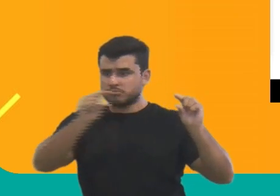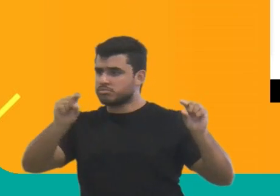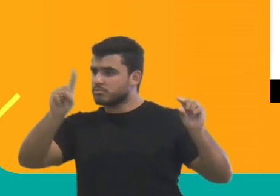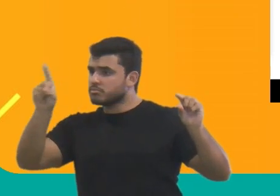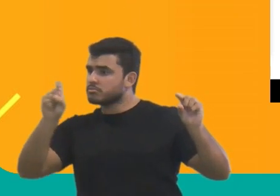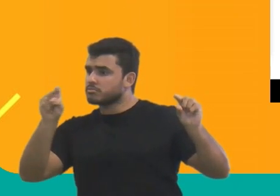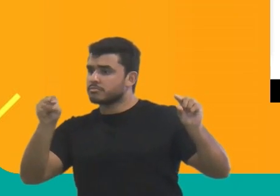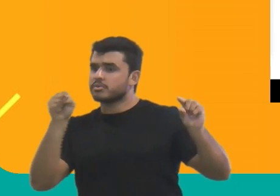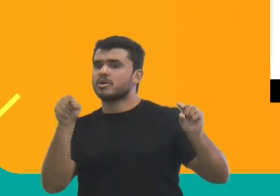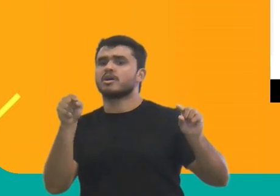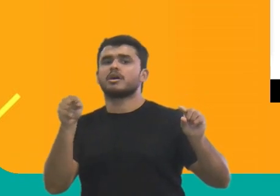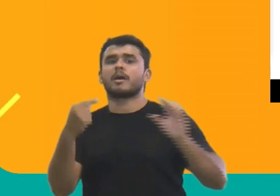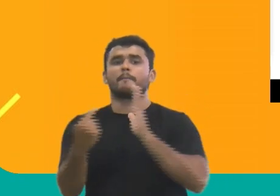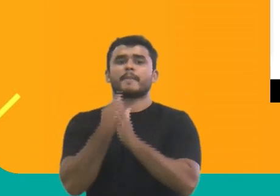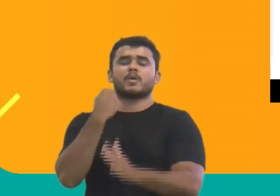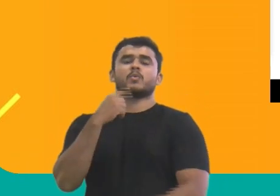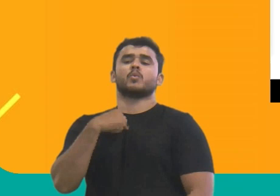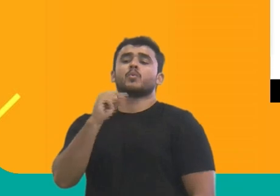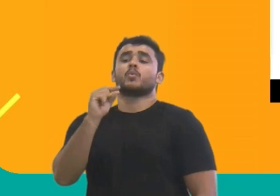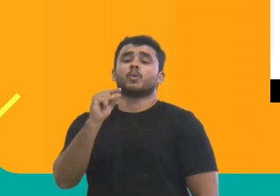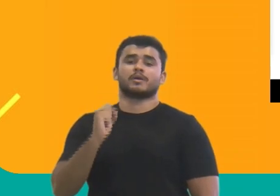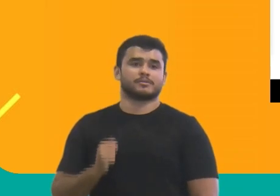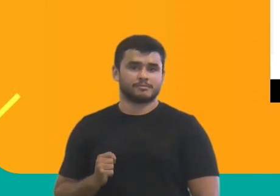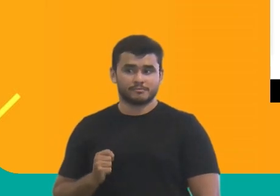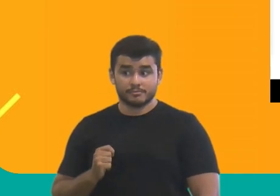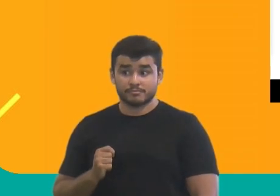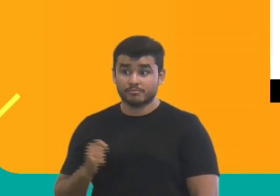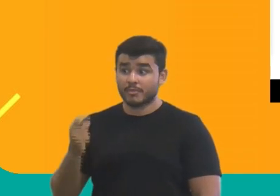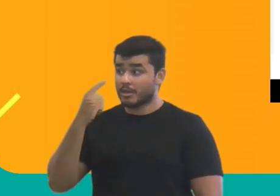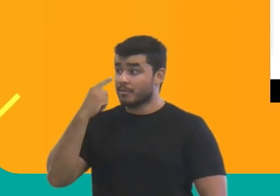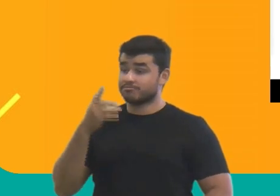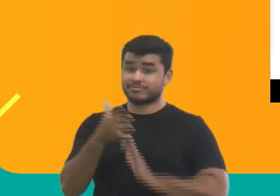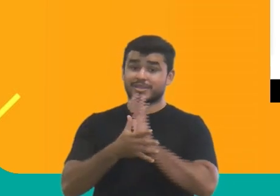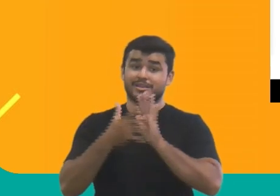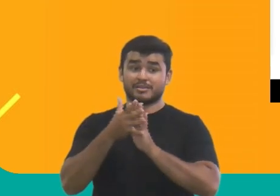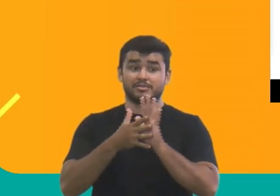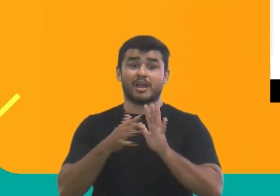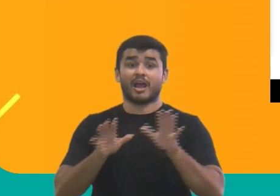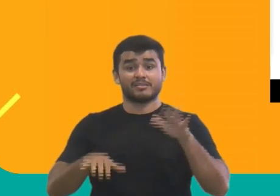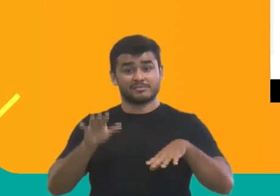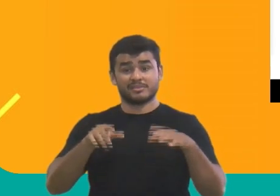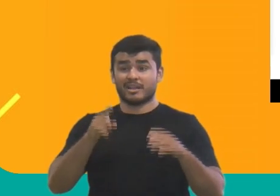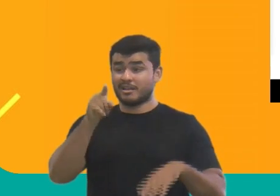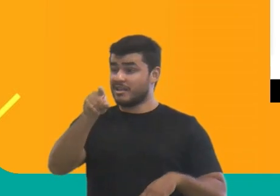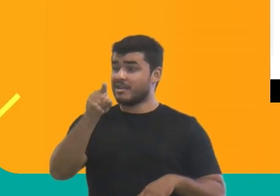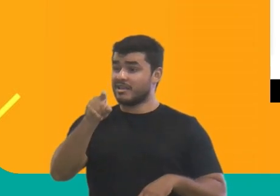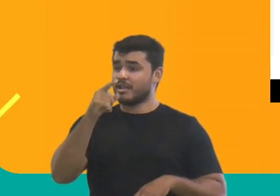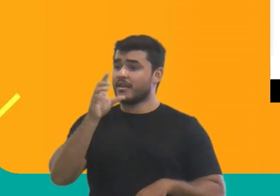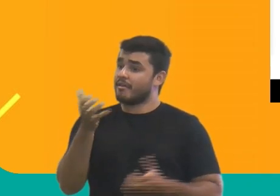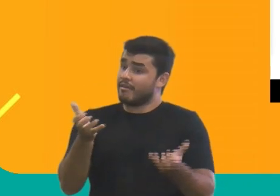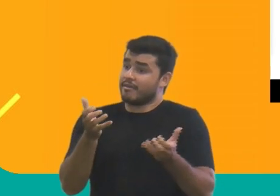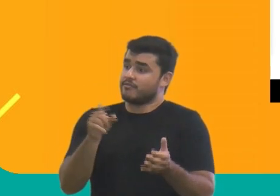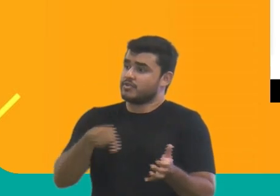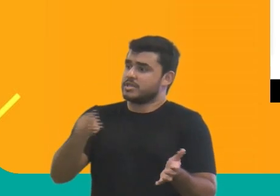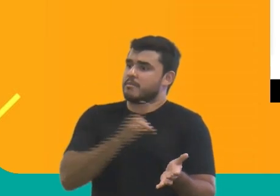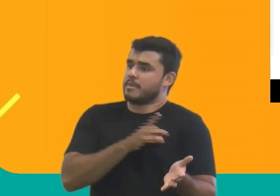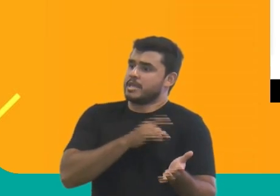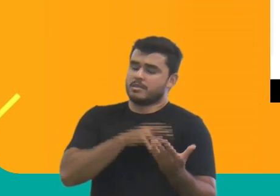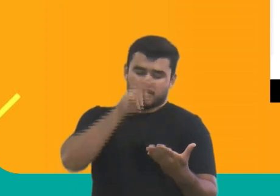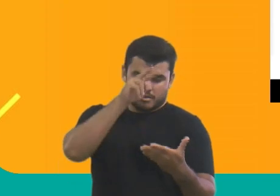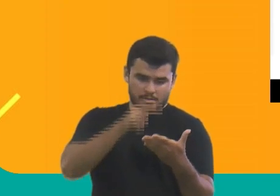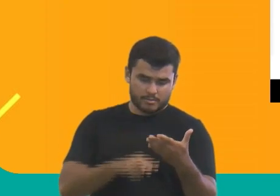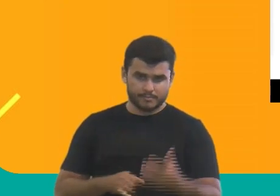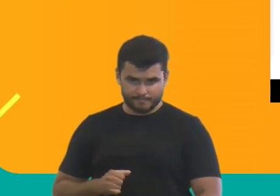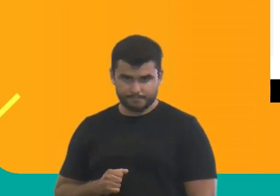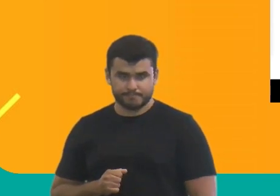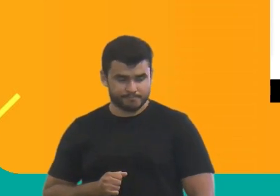caia no medo que ele tenta provocar quando ele faz isso com você, ok? E foi isso que eu acabei de fazer na questão. Eu terminei de ler o